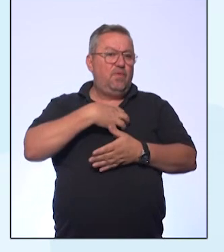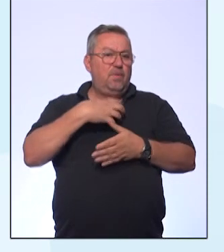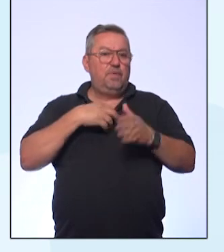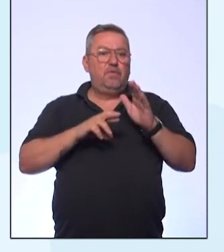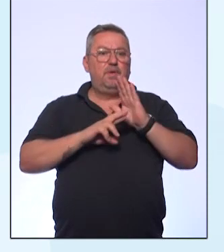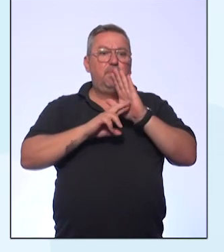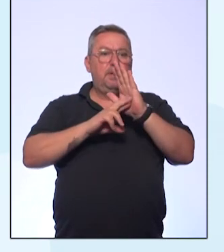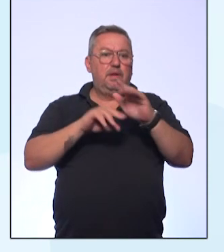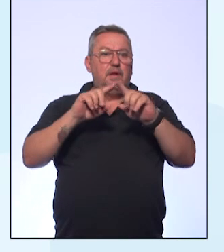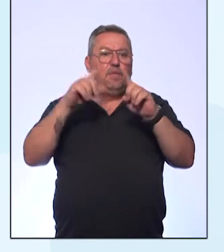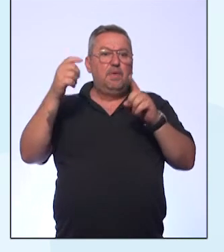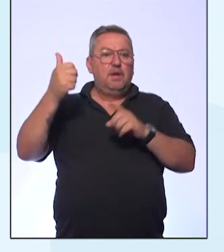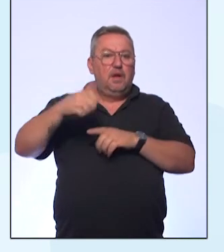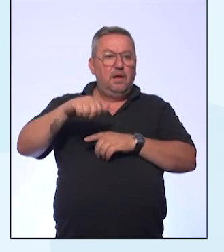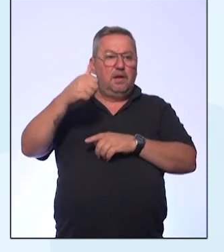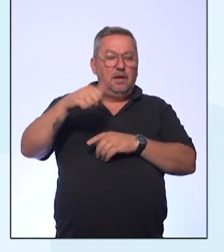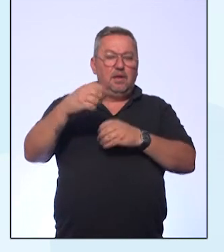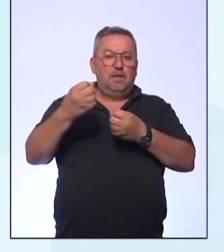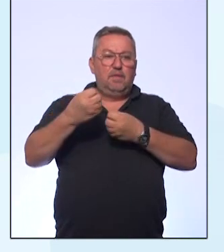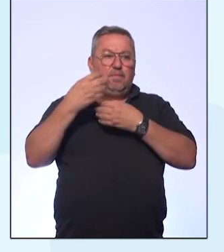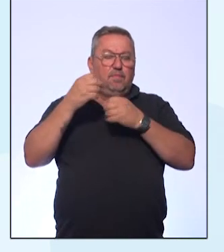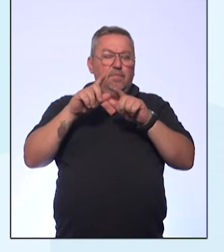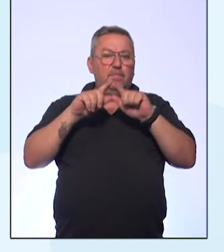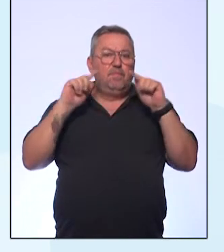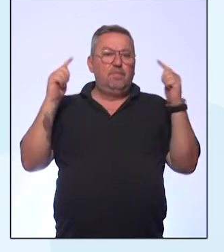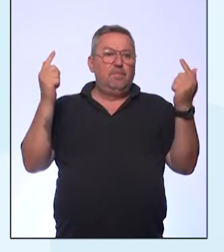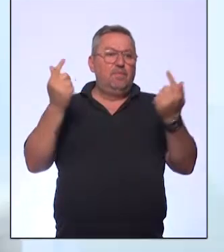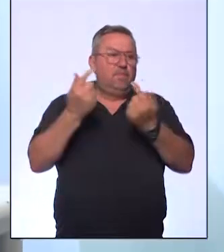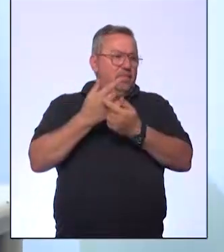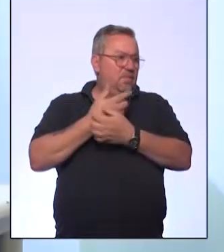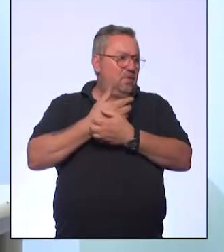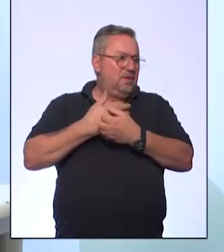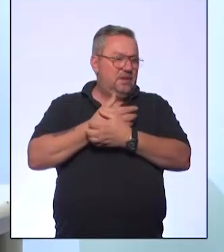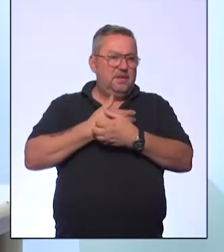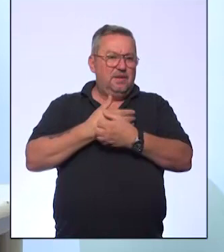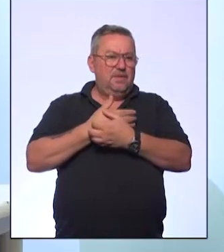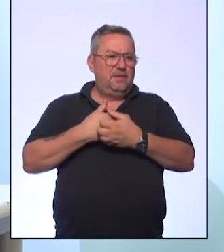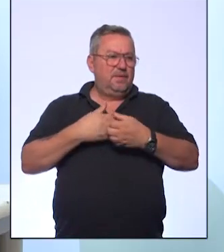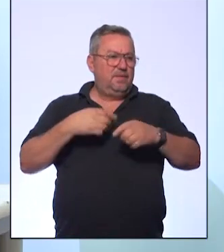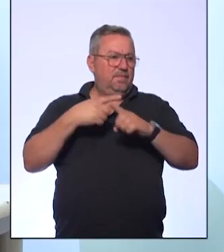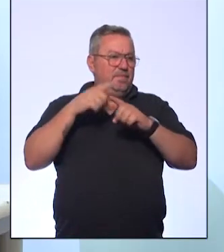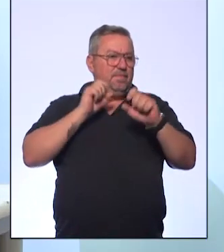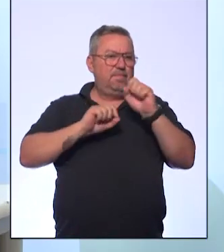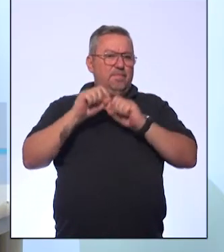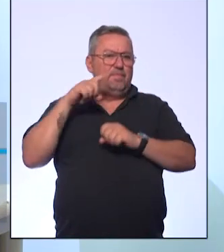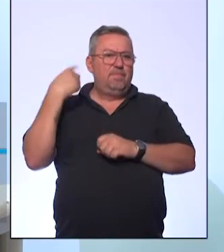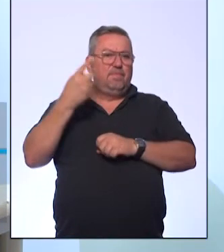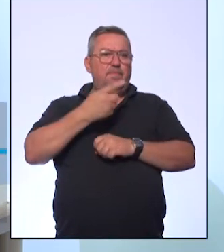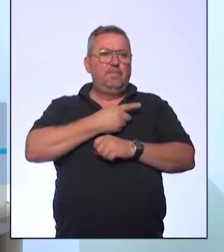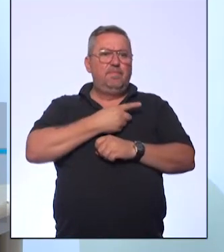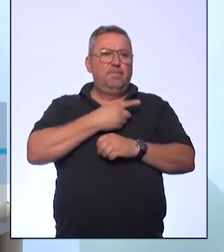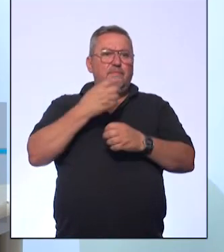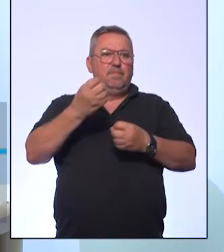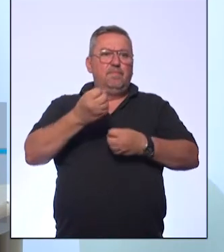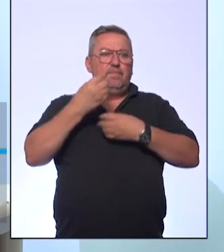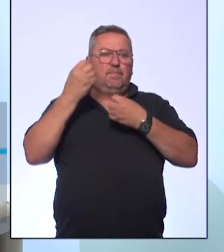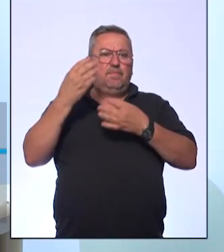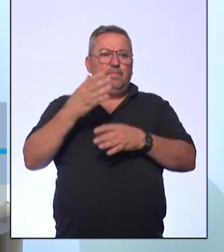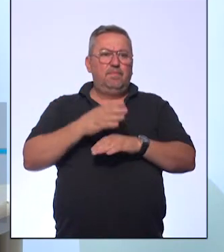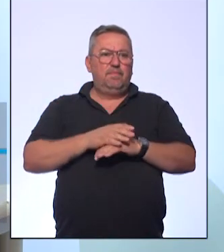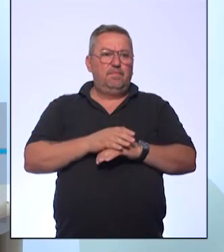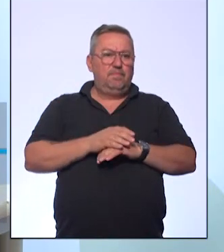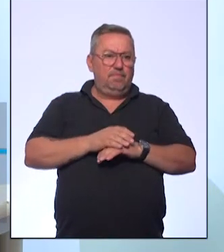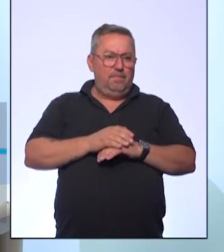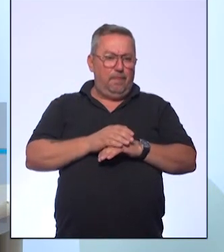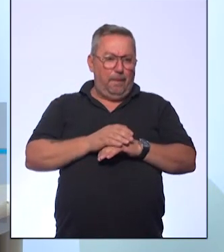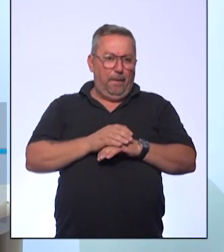outras formas de representação para analisar informações geográficas. Então, essas são as nossas informações iniciais.